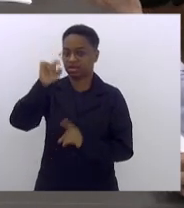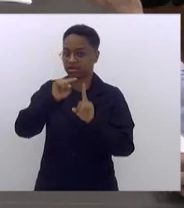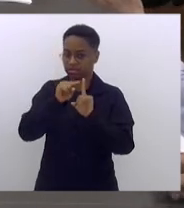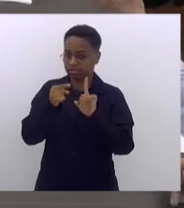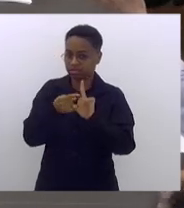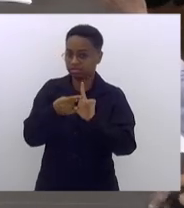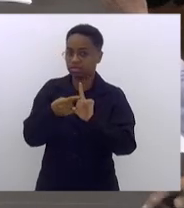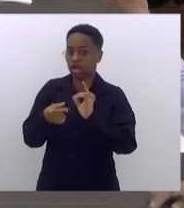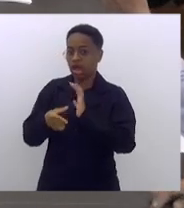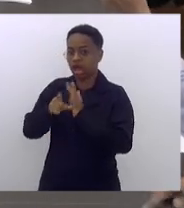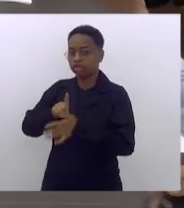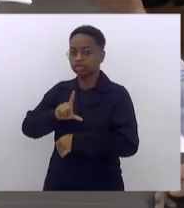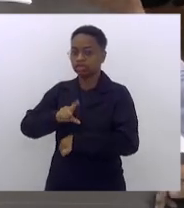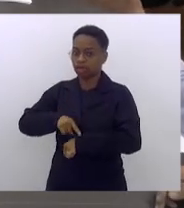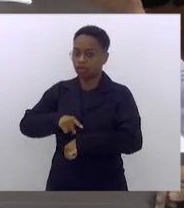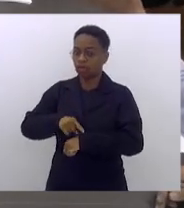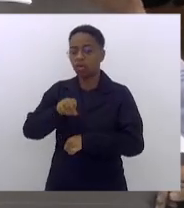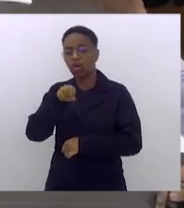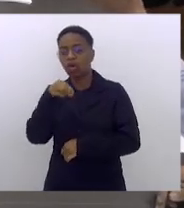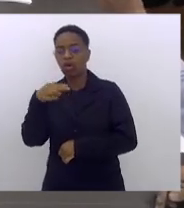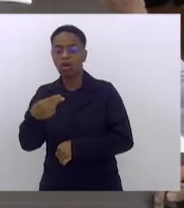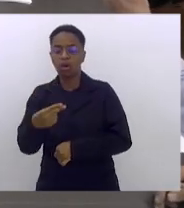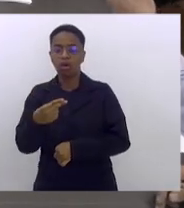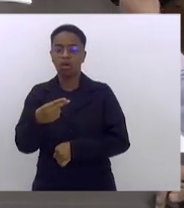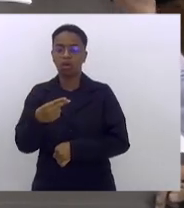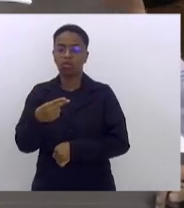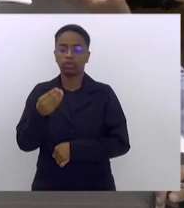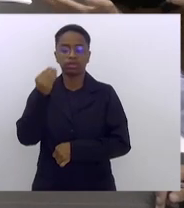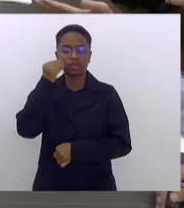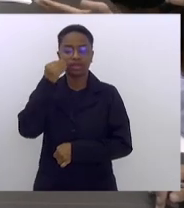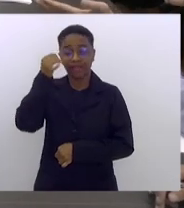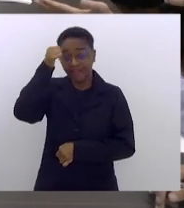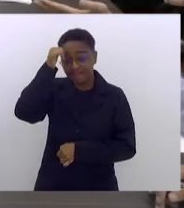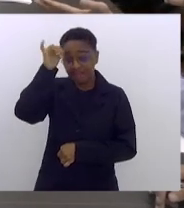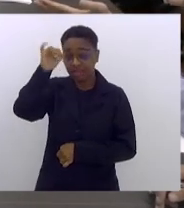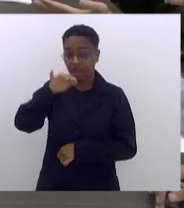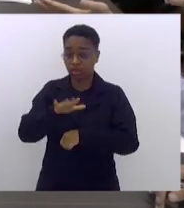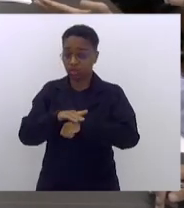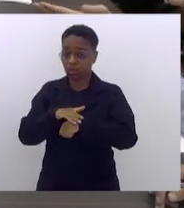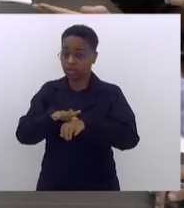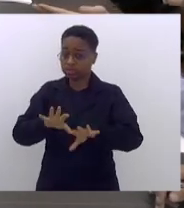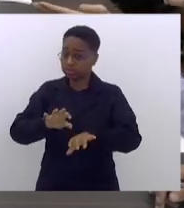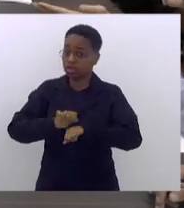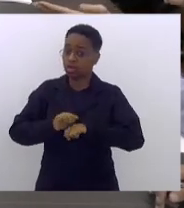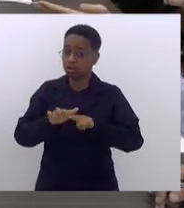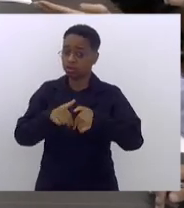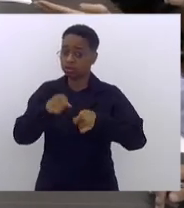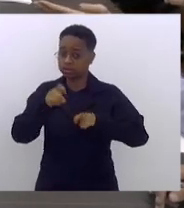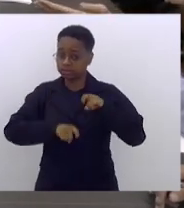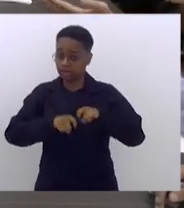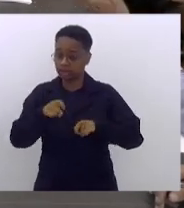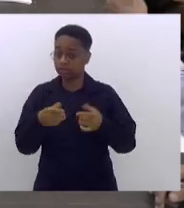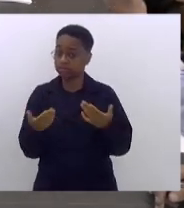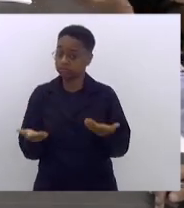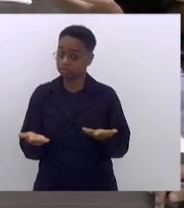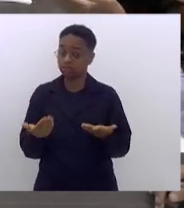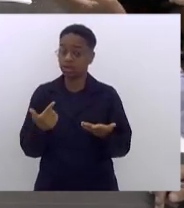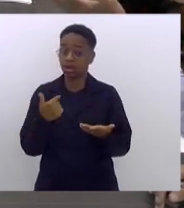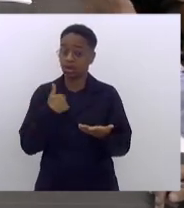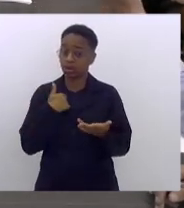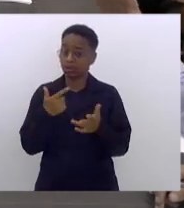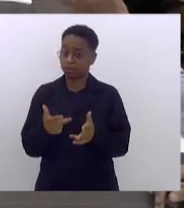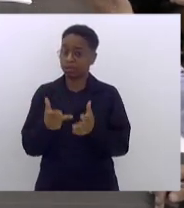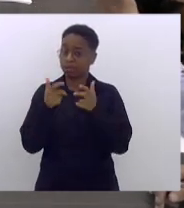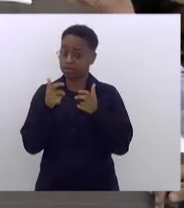gravidez precoce, ou então, deputada Célia Jordão, de doenças sexualmente transmissíveis, eu vejo que